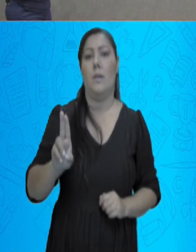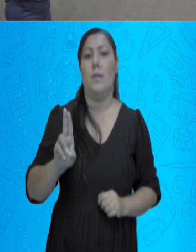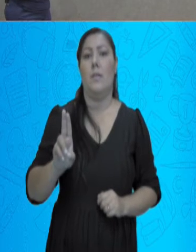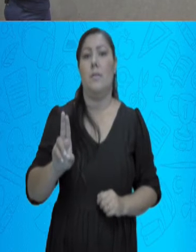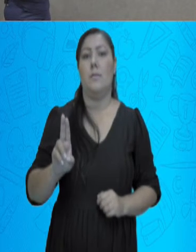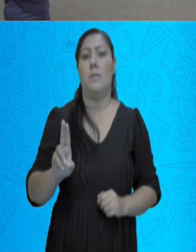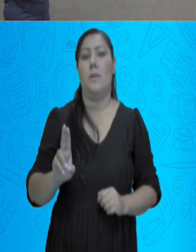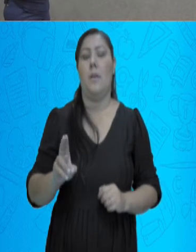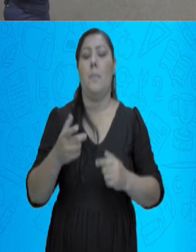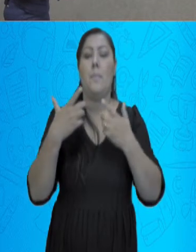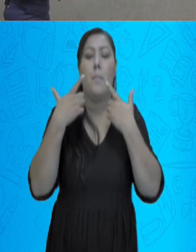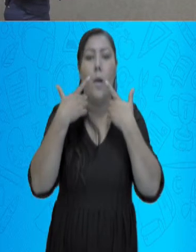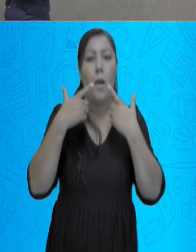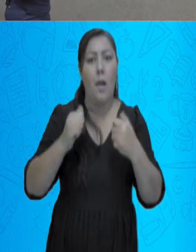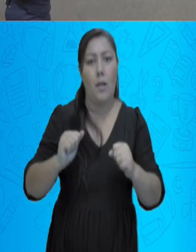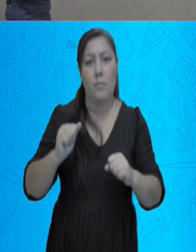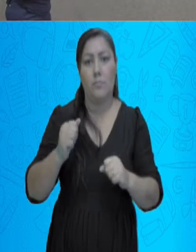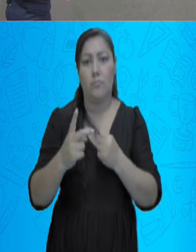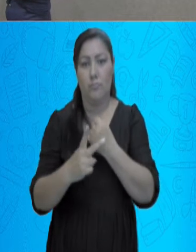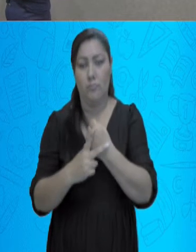não verbal, que é a imagem.